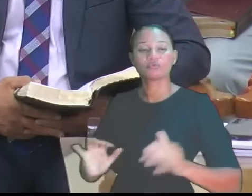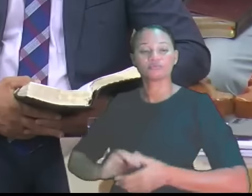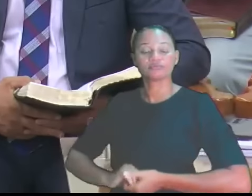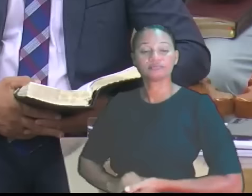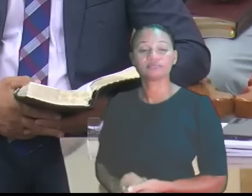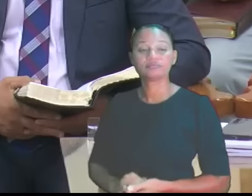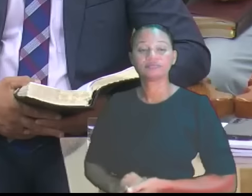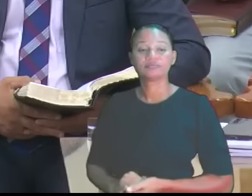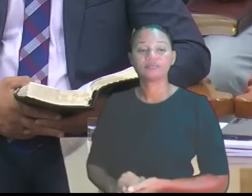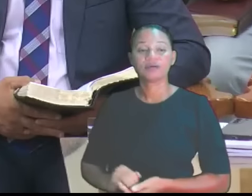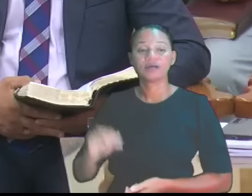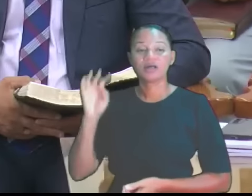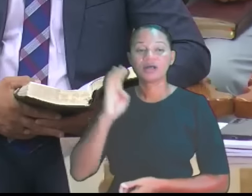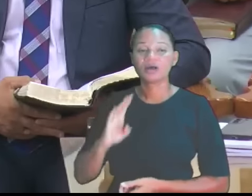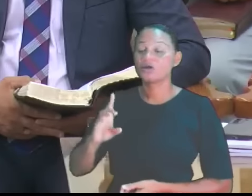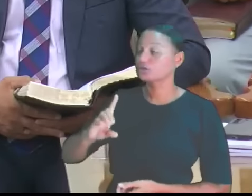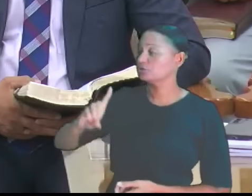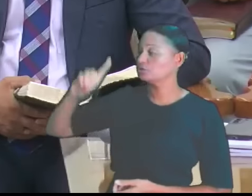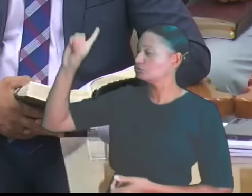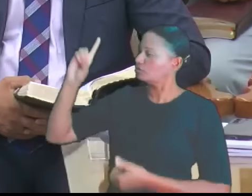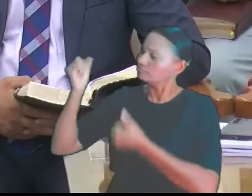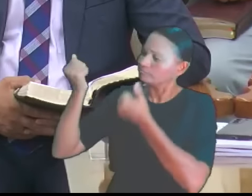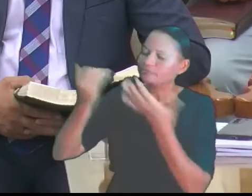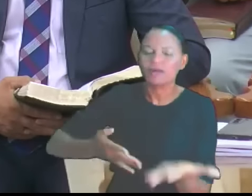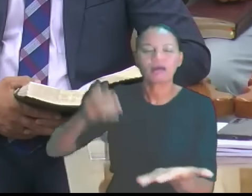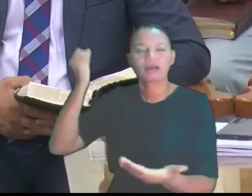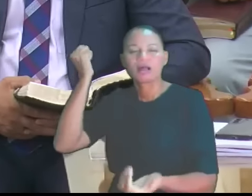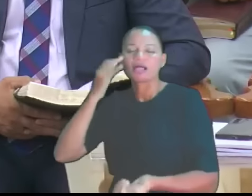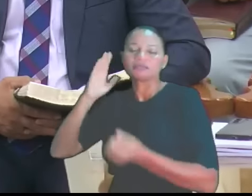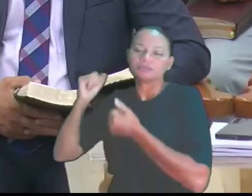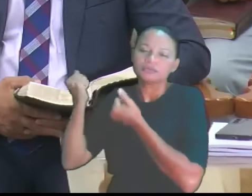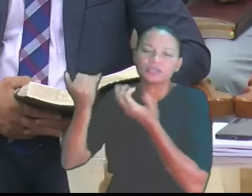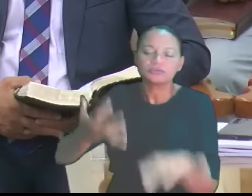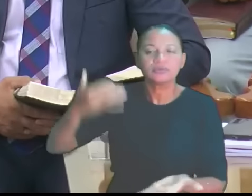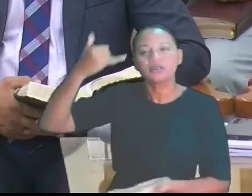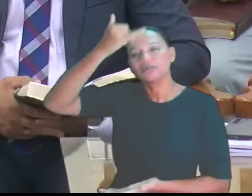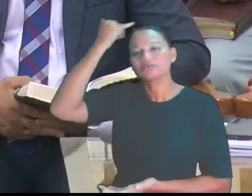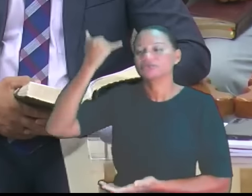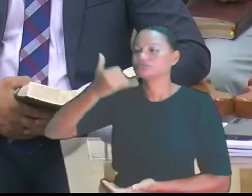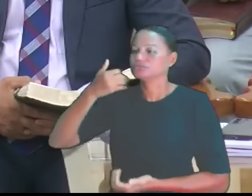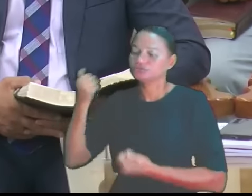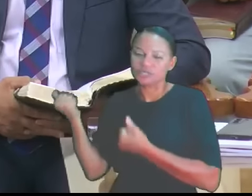Irmão, Deus dá graça, Deus dá dons, Deus dá unção, Deus dá poder, mas glória não.